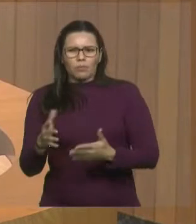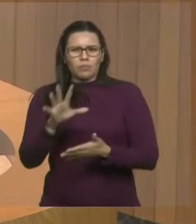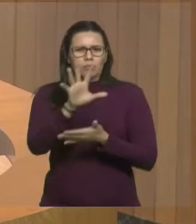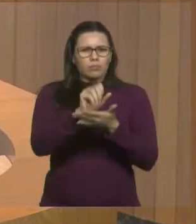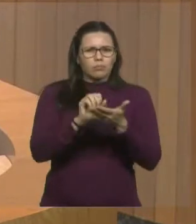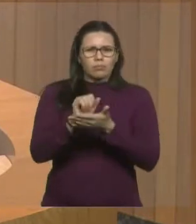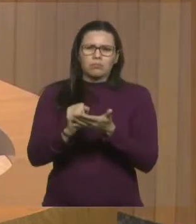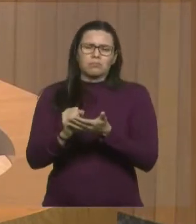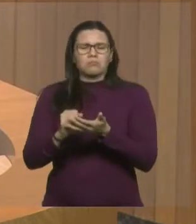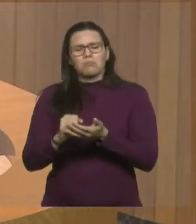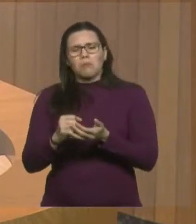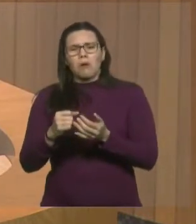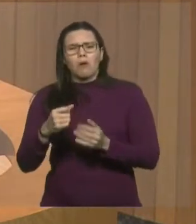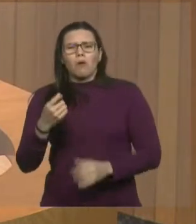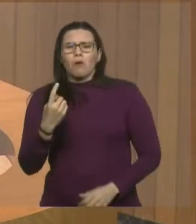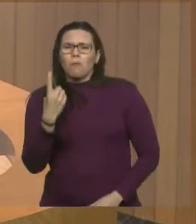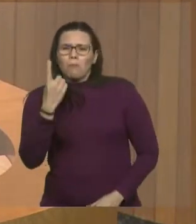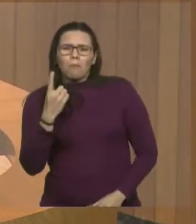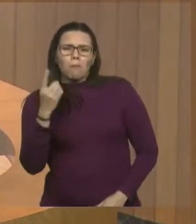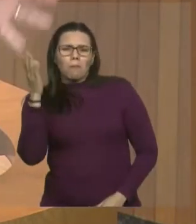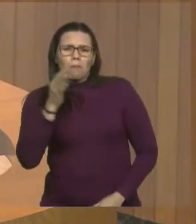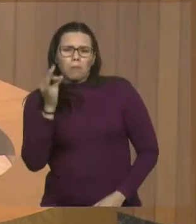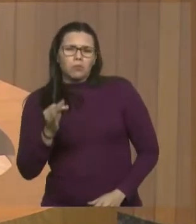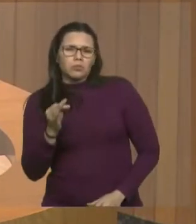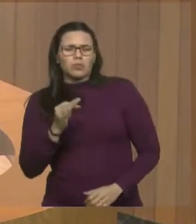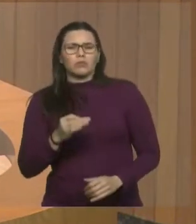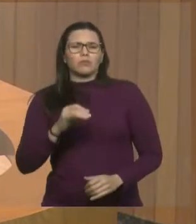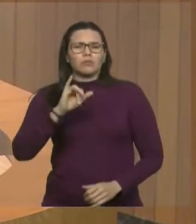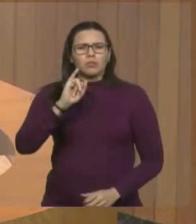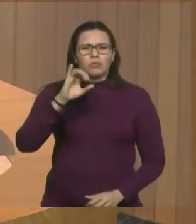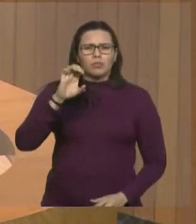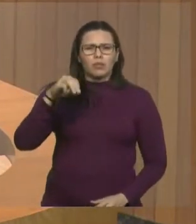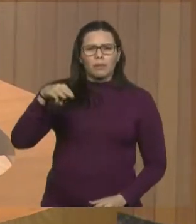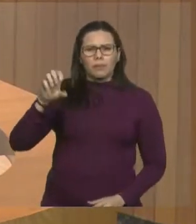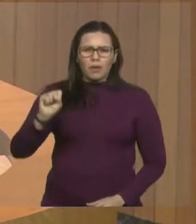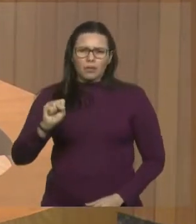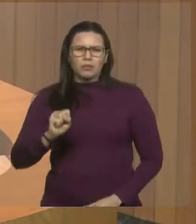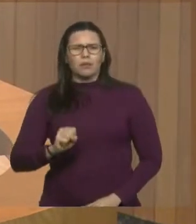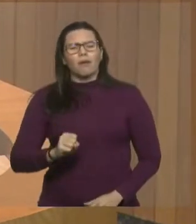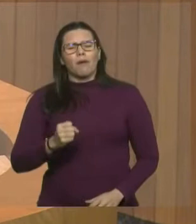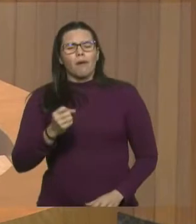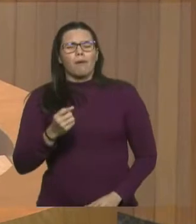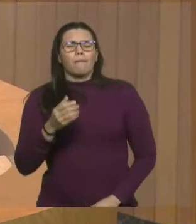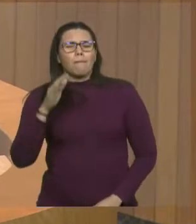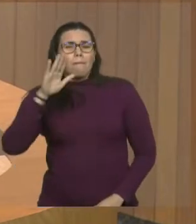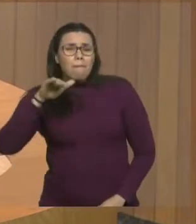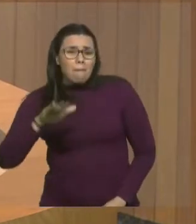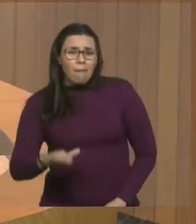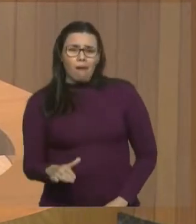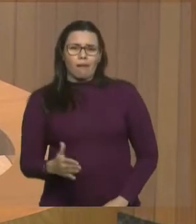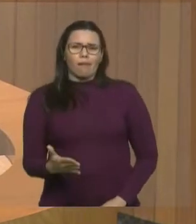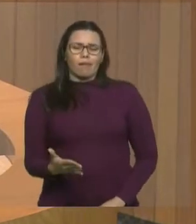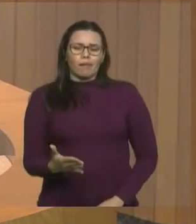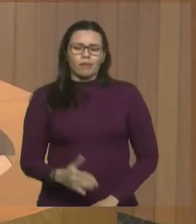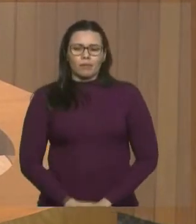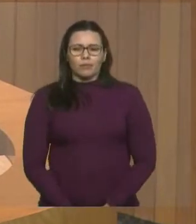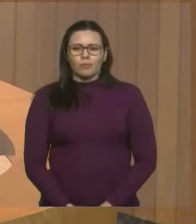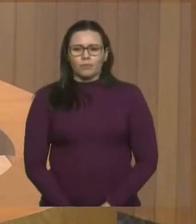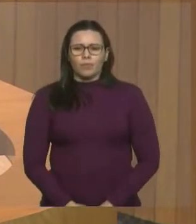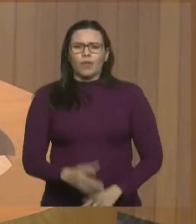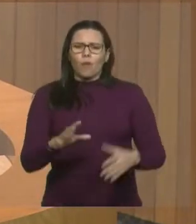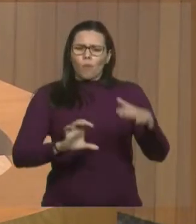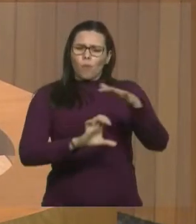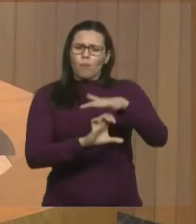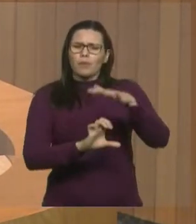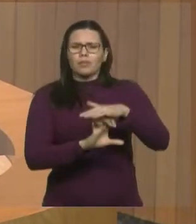de 1% do ICMS arrecadado no montante global do país. Nosso empresariado aqui não tem uma massa